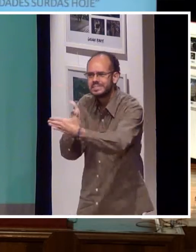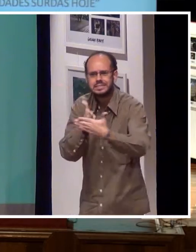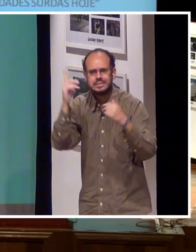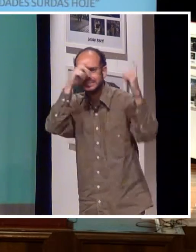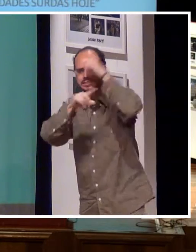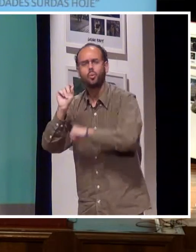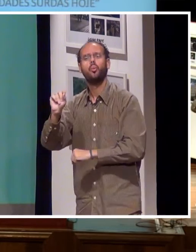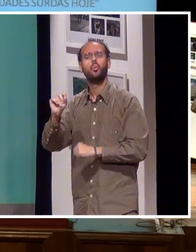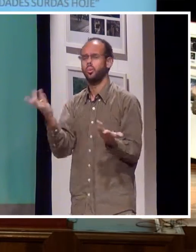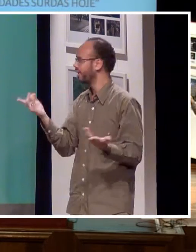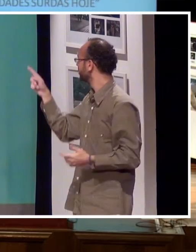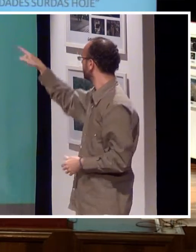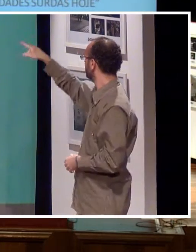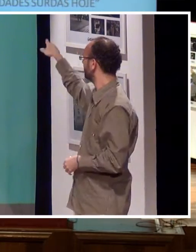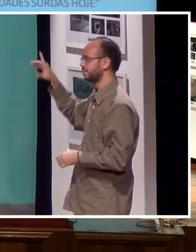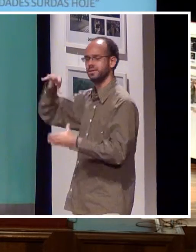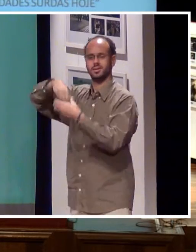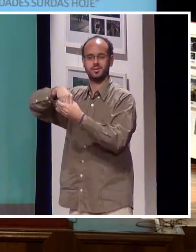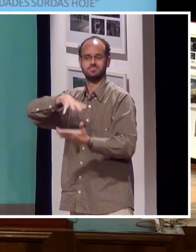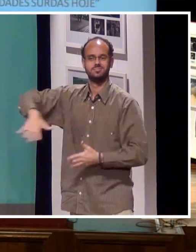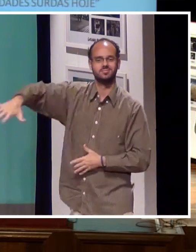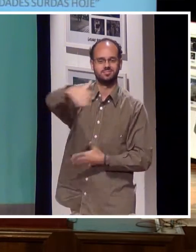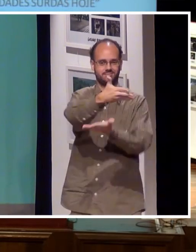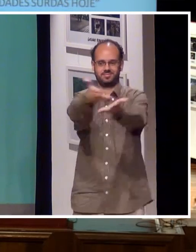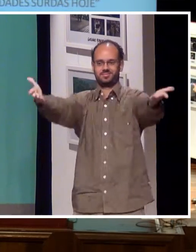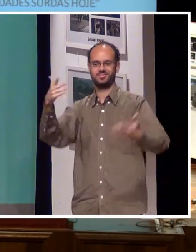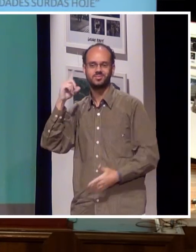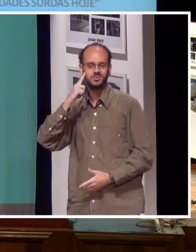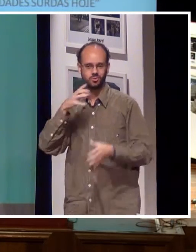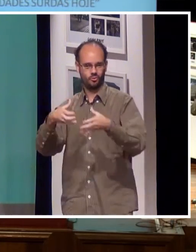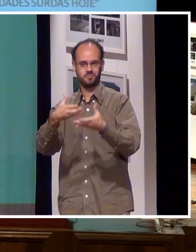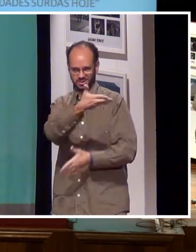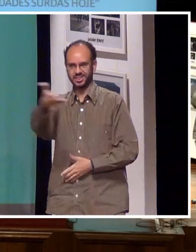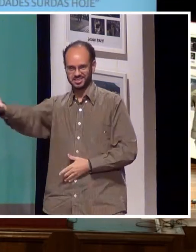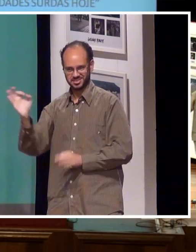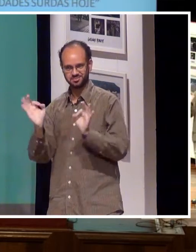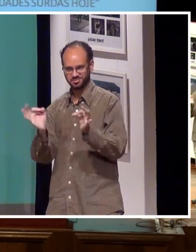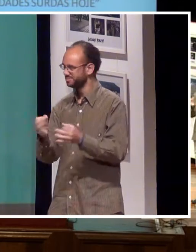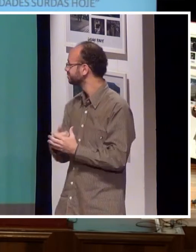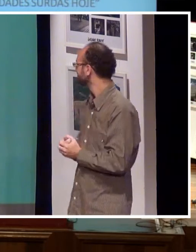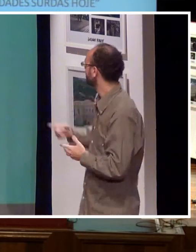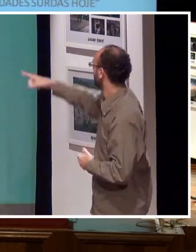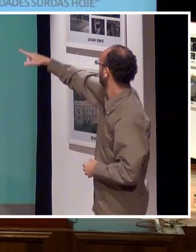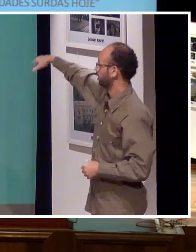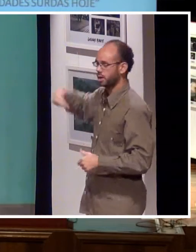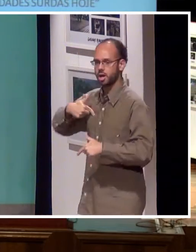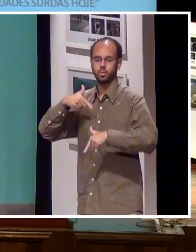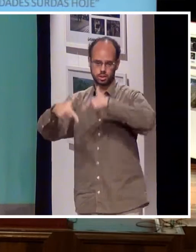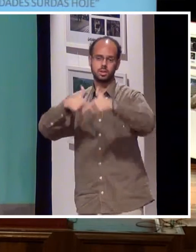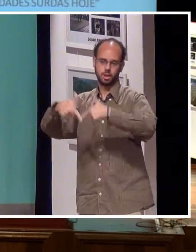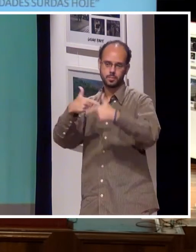os desafios e as barreiras que ocorreram dentro desse cenário.